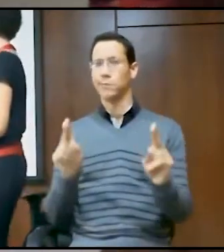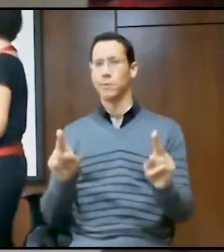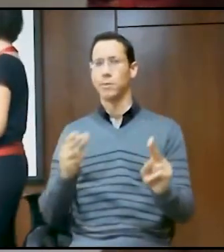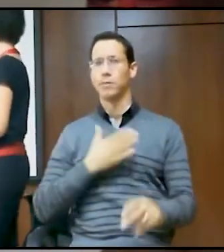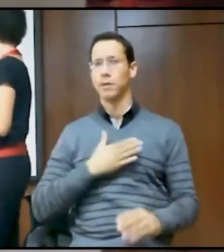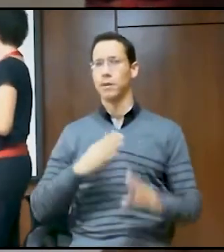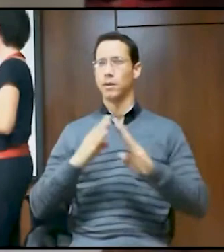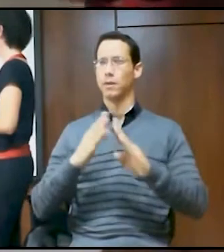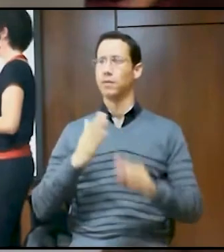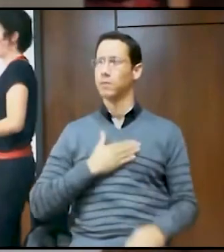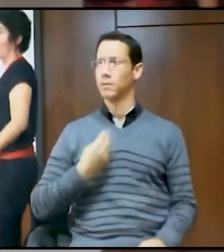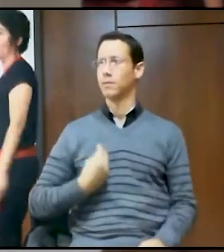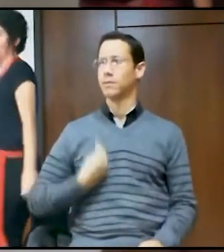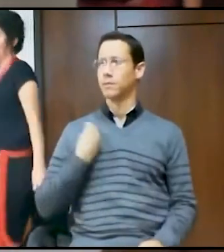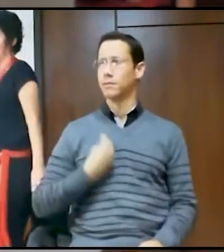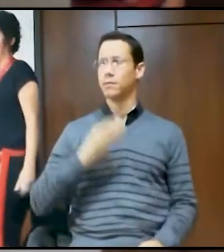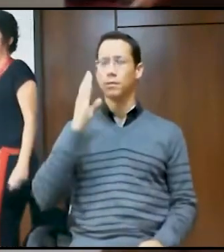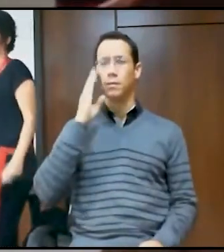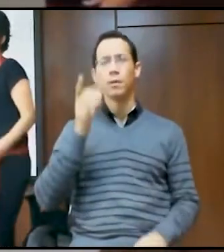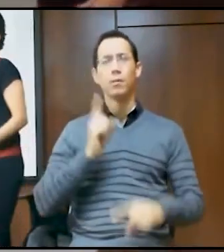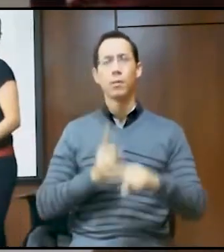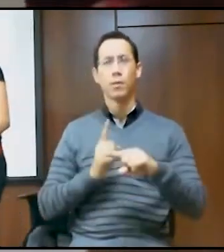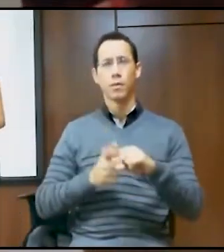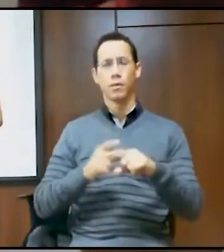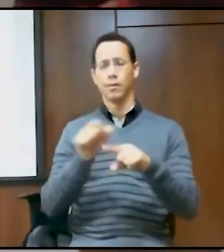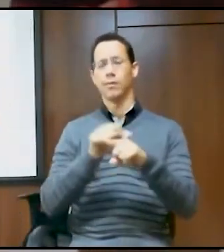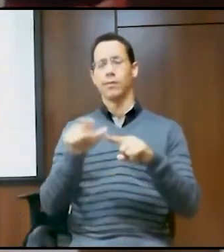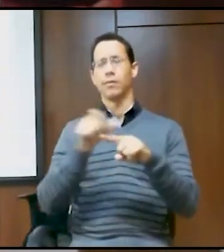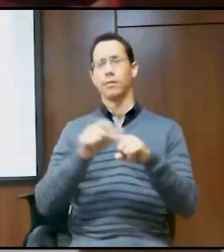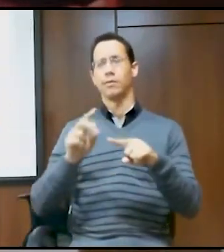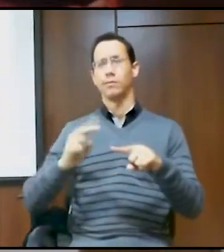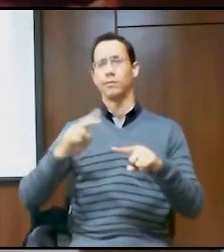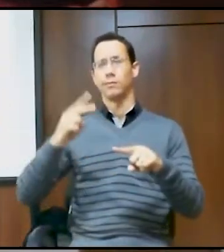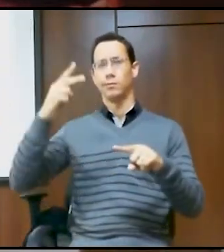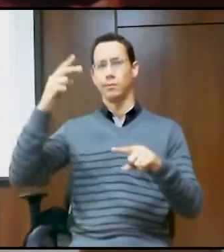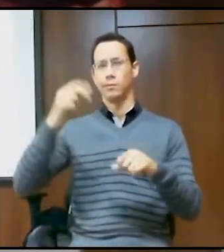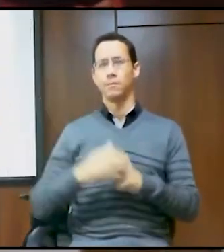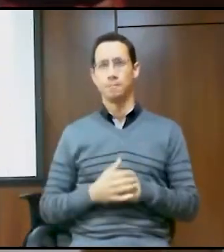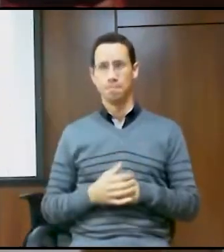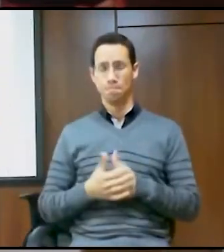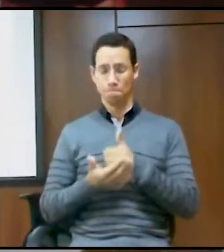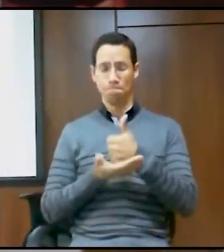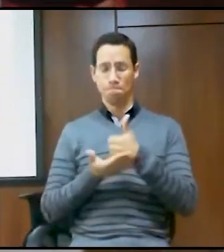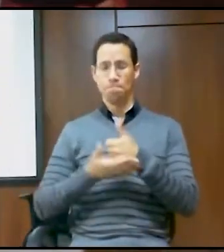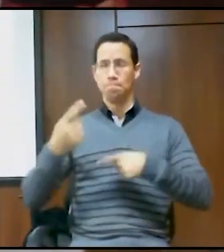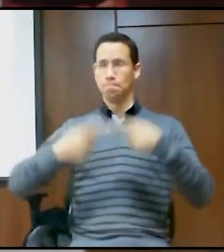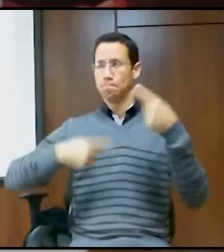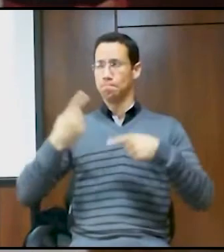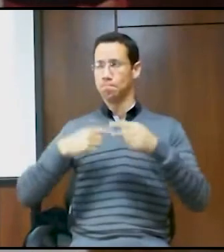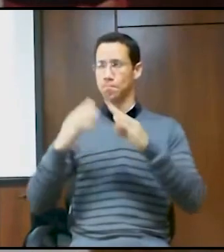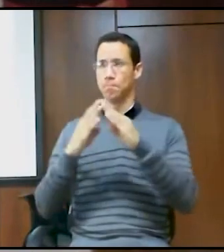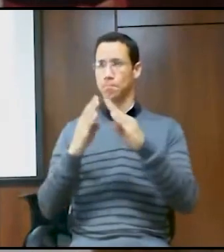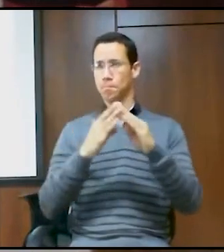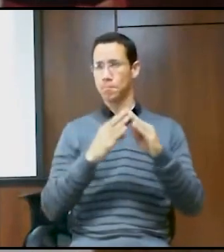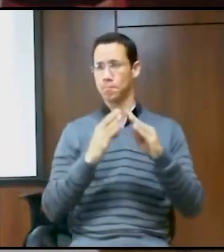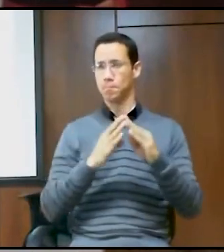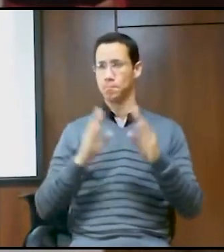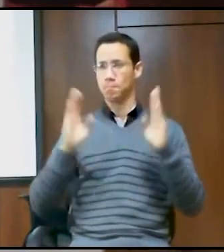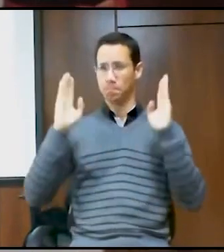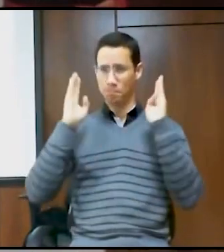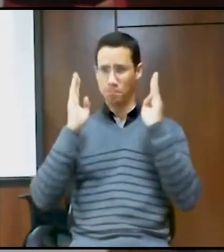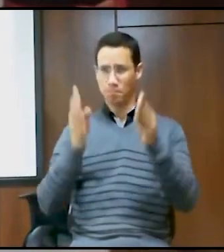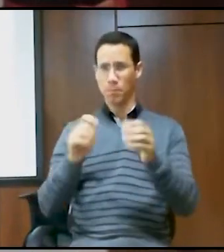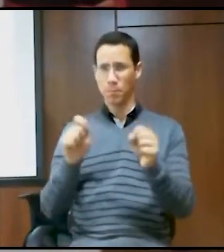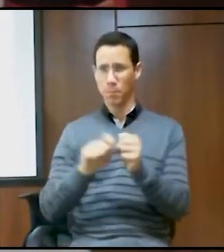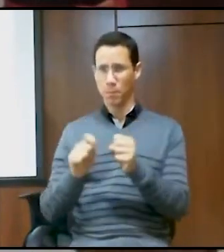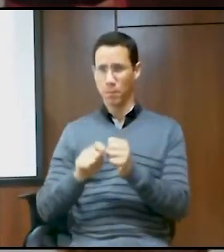principalmente causado pelo ônus excessivo de aluguel. Ou seja, quando você baseia sua política habitacional totalmente na